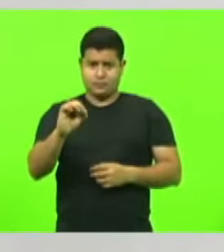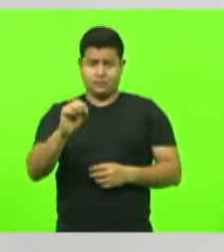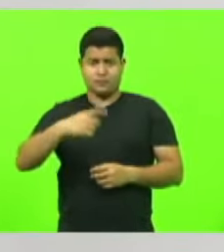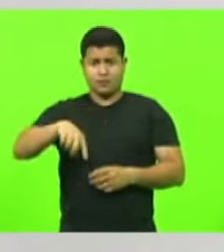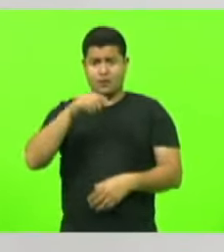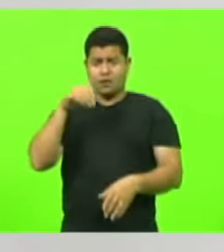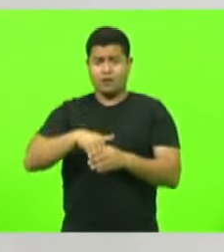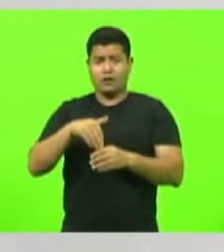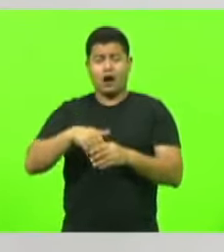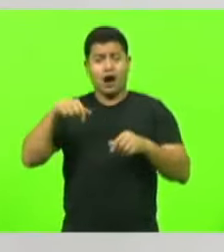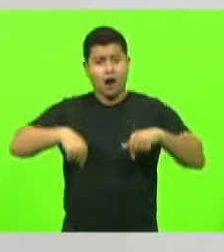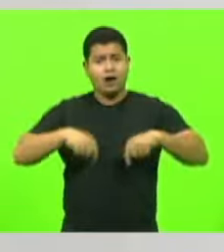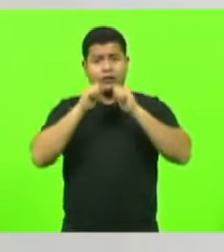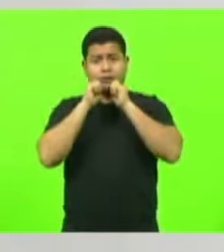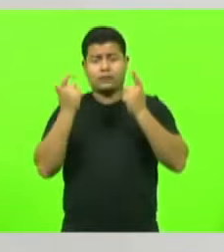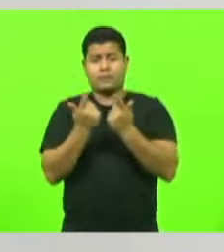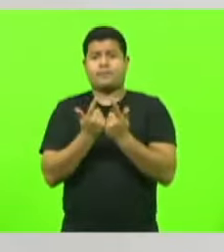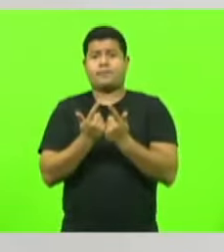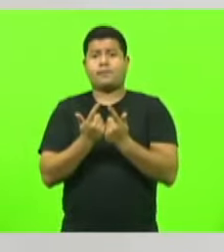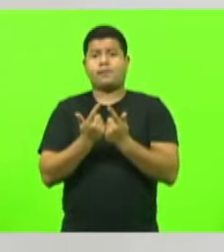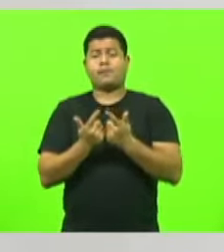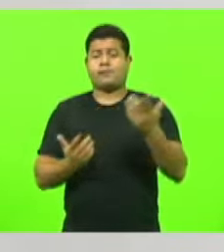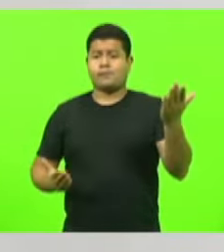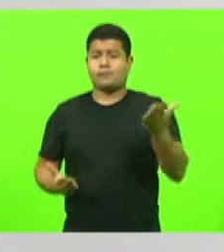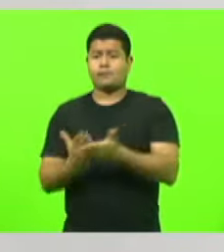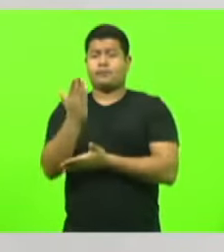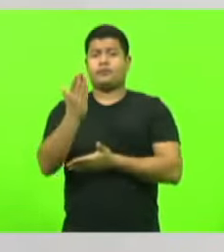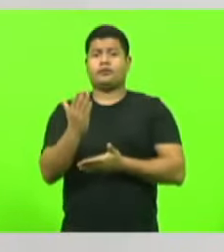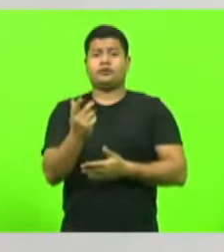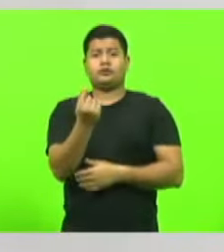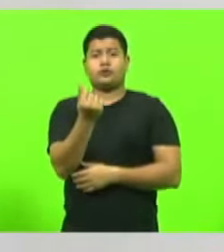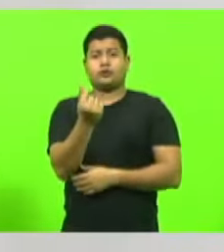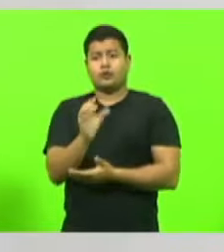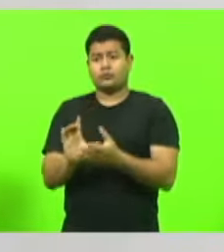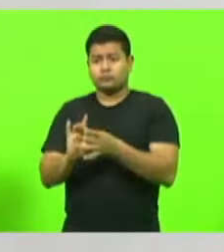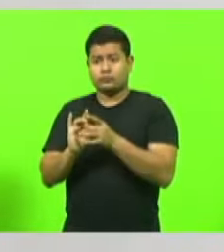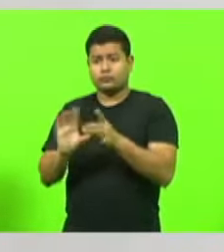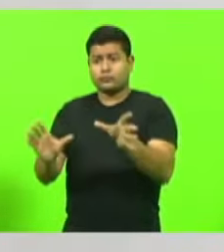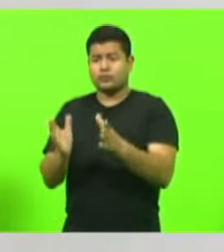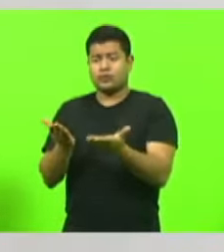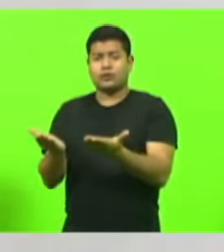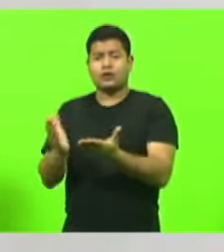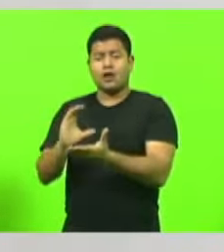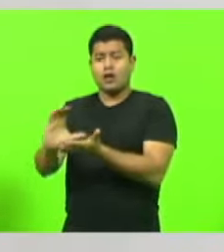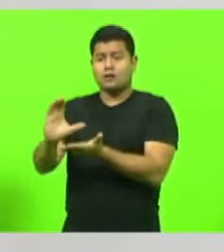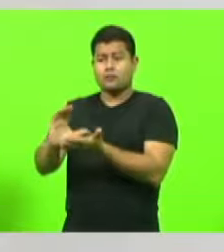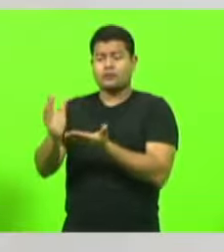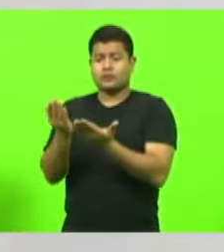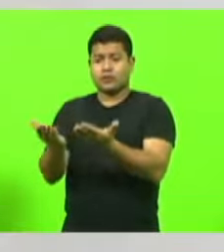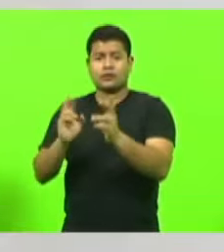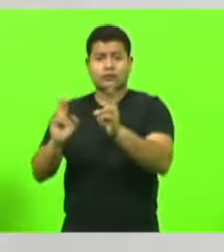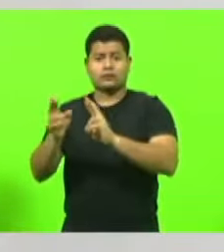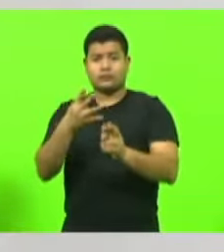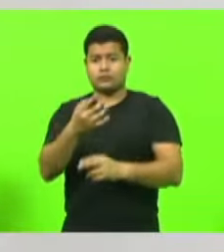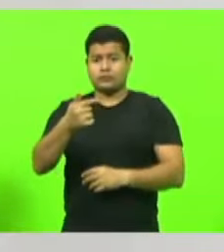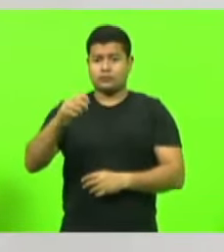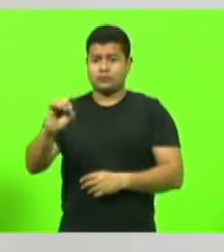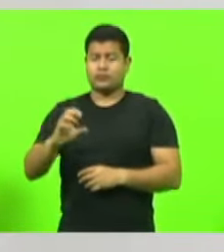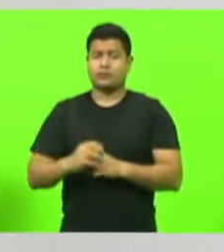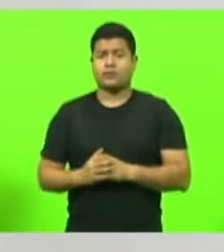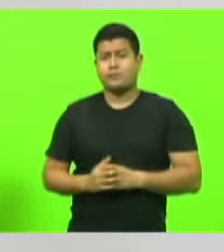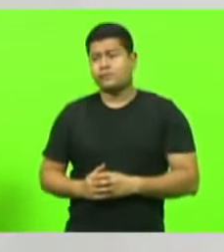votamos nesta casa aqui a aprovação dos recursos a serem enviados para a rodovia 470. Lote 1, lote